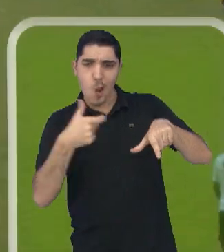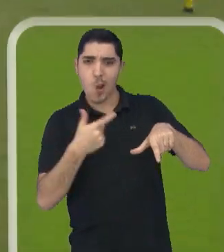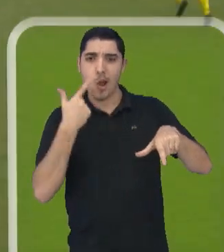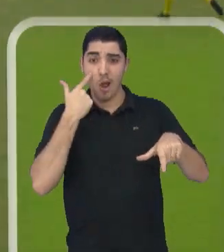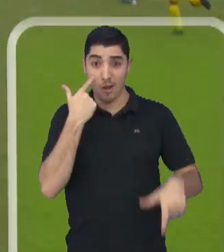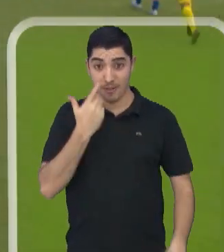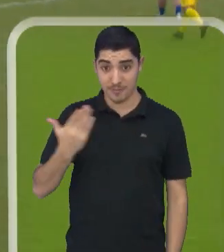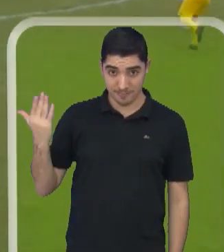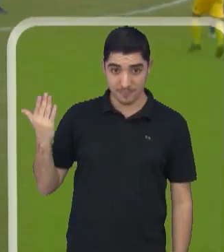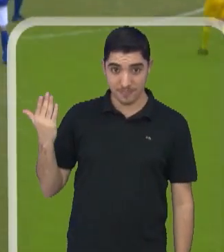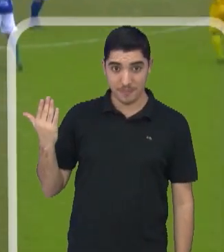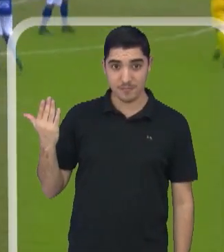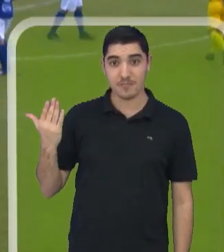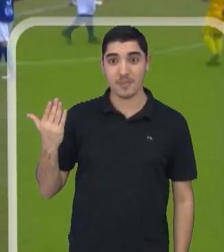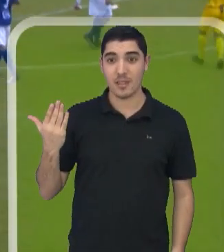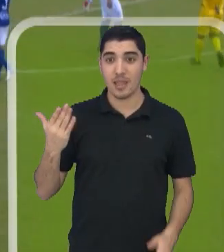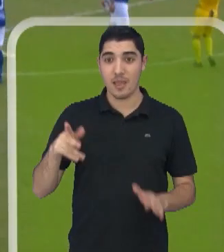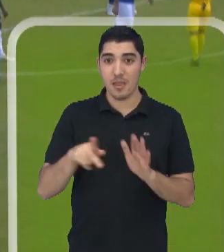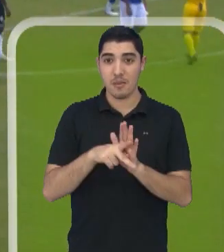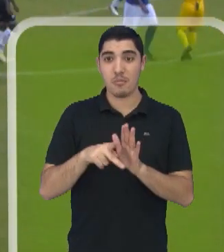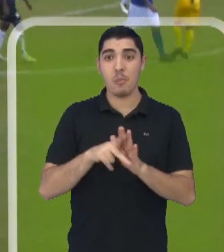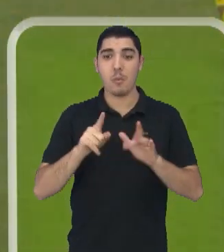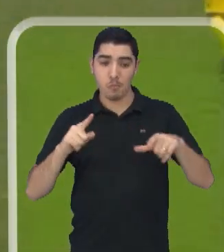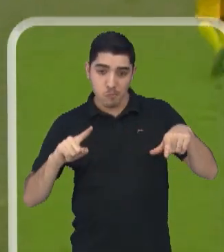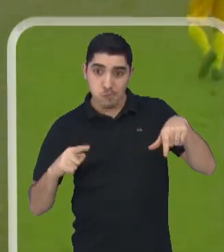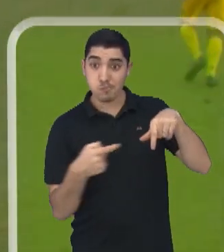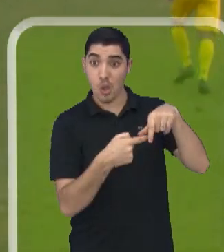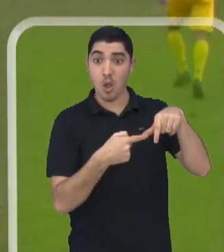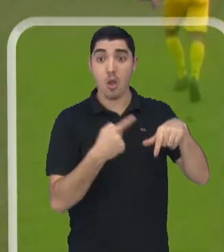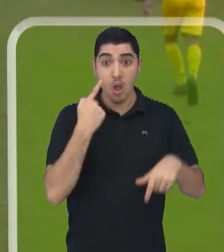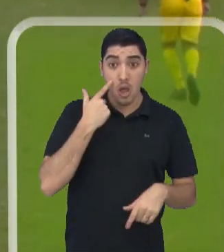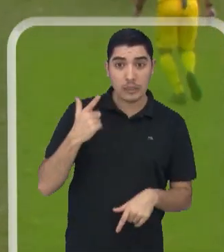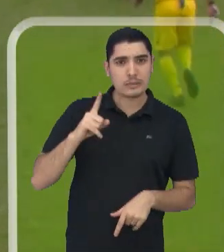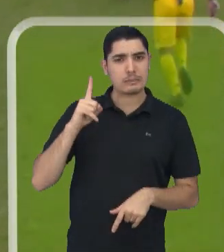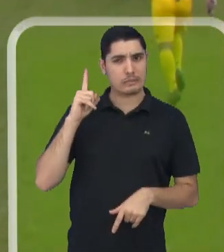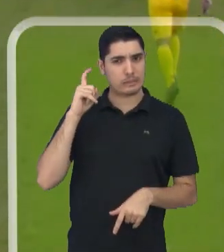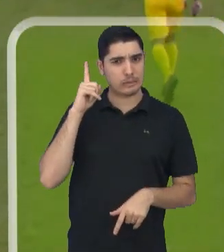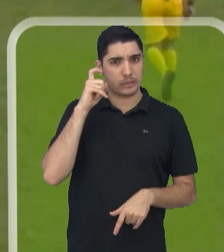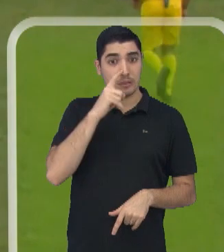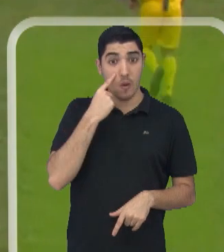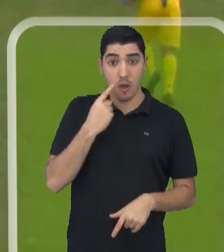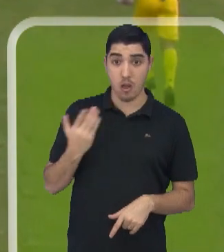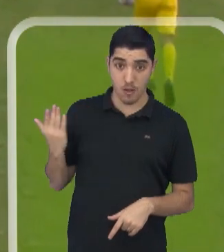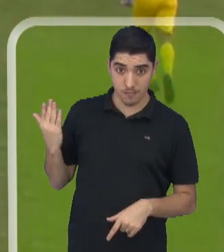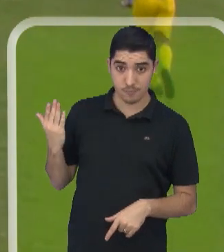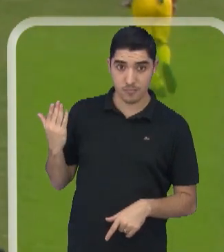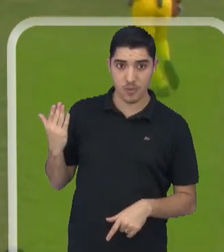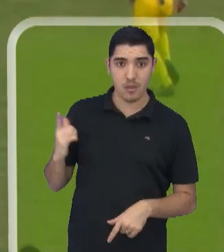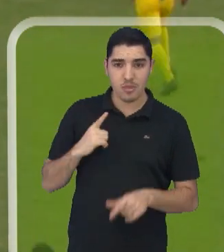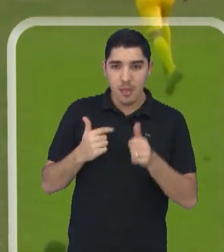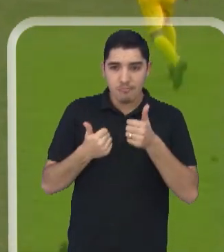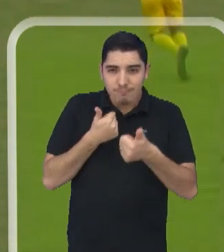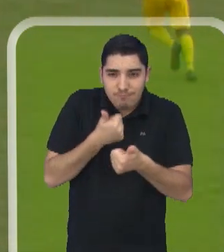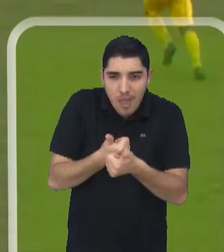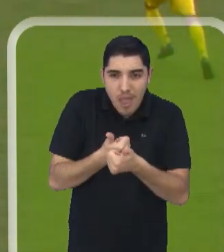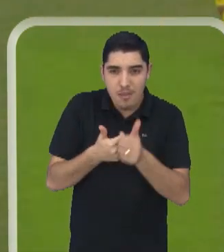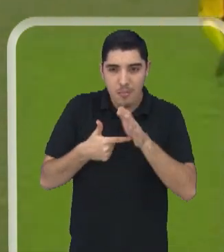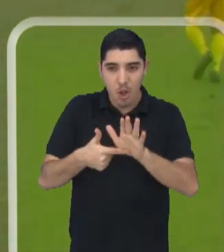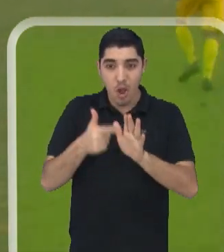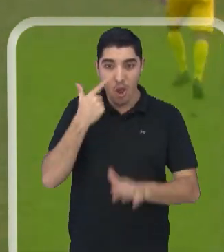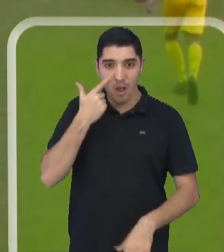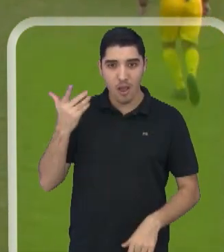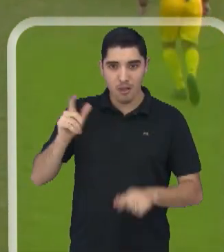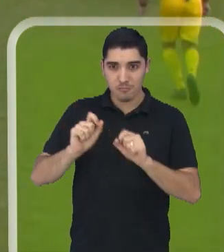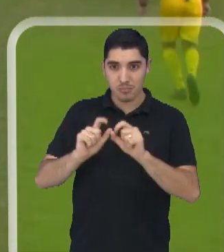o Barcos recebe e toca pro gol. E um lance realmente difícil para arbitragem. O Israel aproximou ali, ó. o Barcos recebe, aliás,